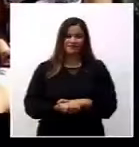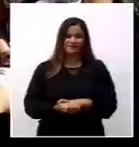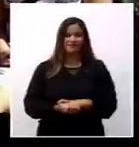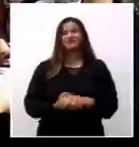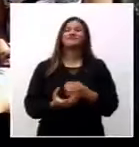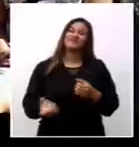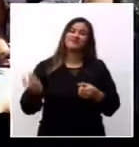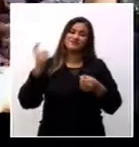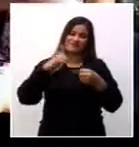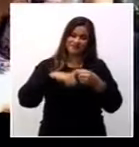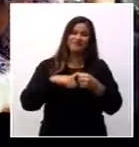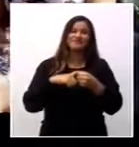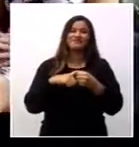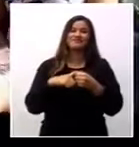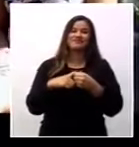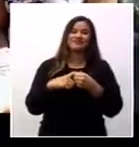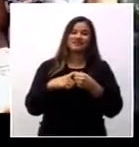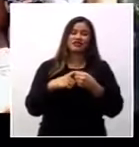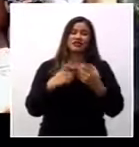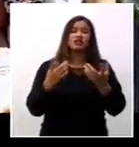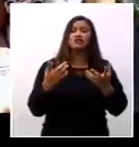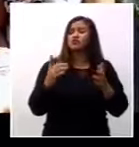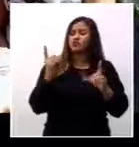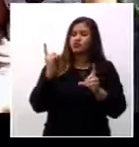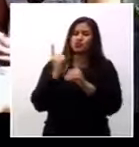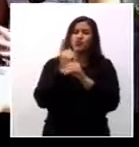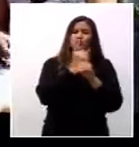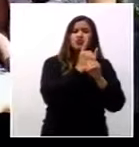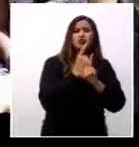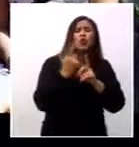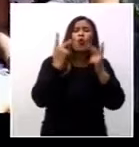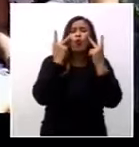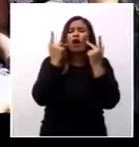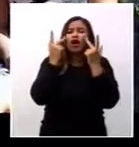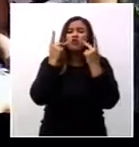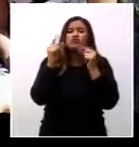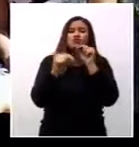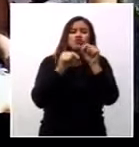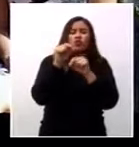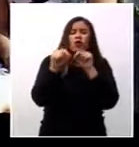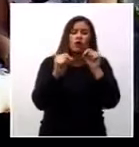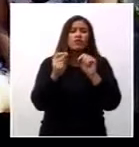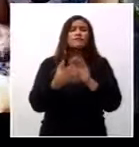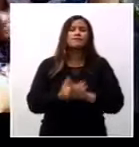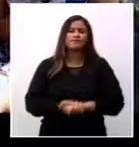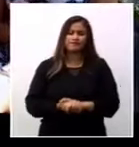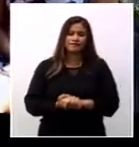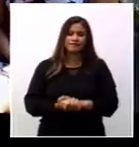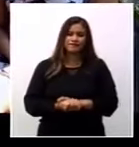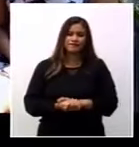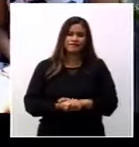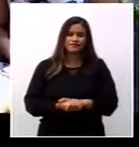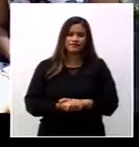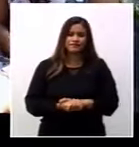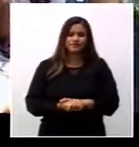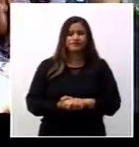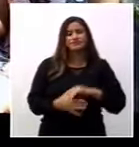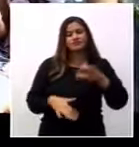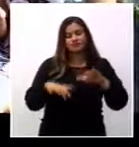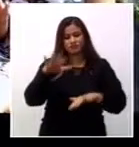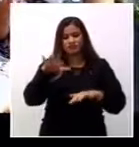Voltamos então. Quais foram os elementos naturais que você conseguiu descrever? Você deve ter